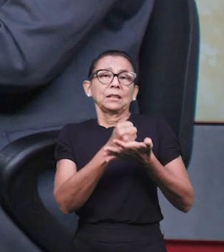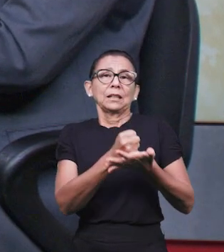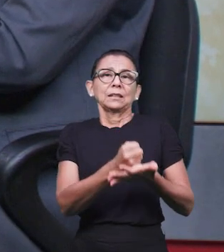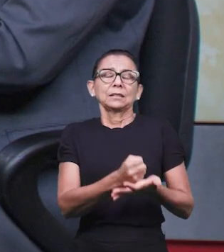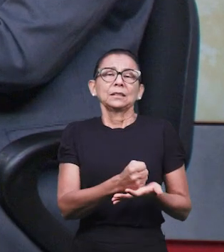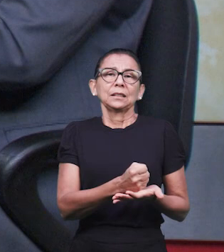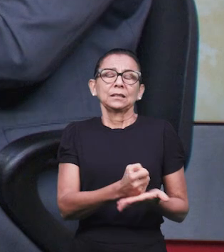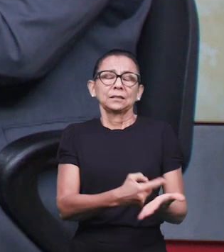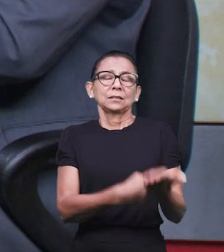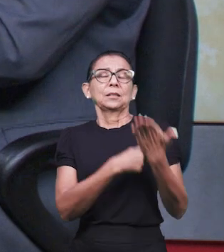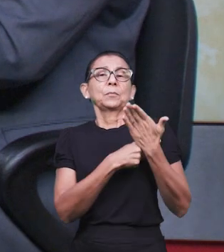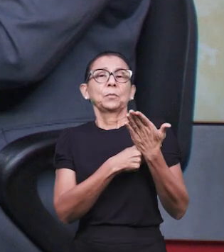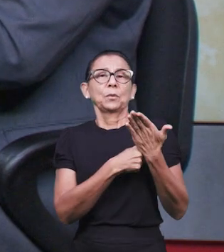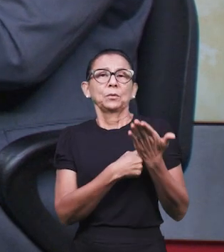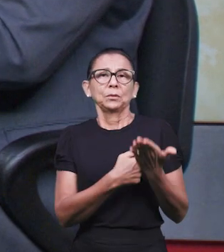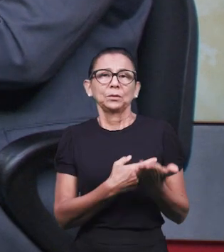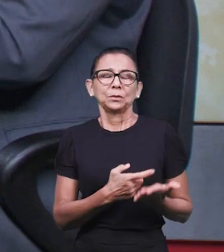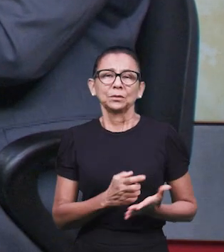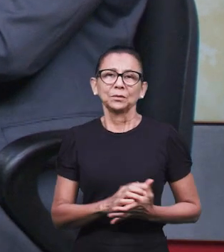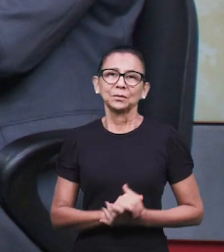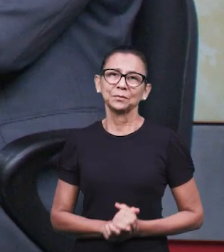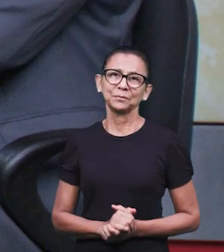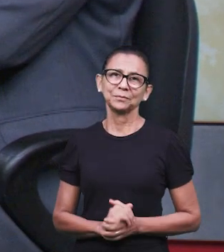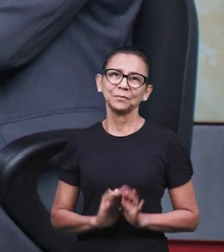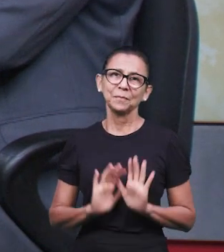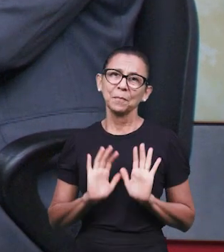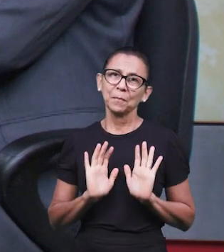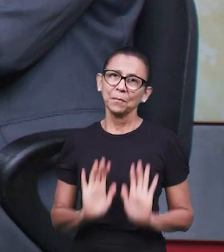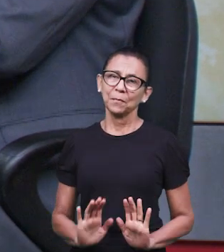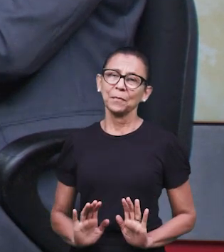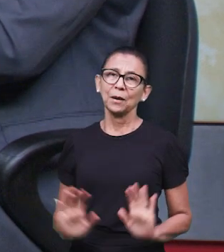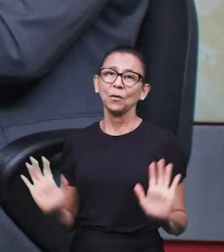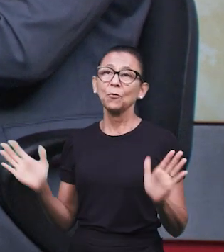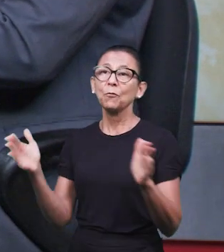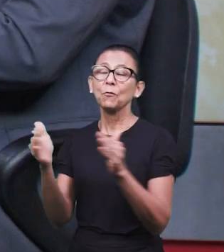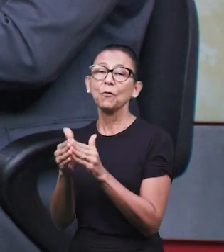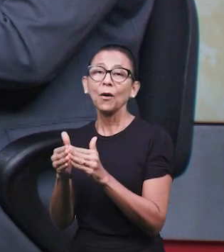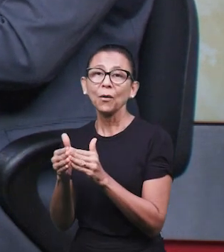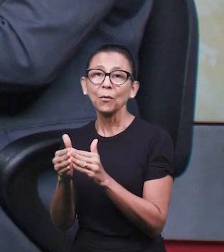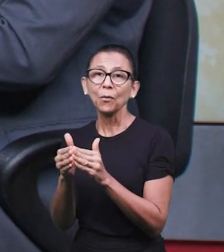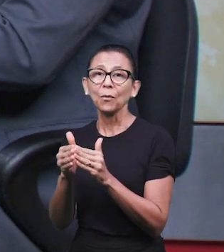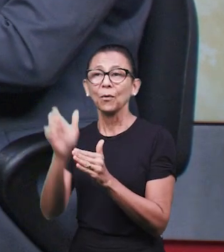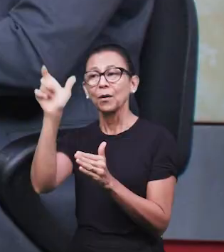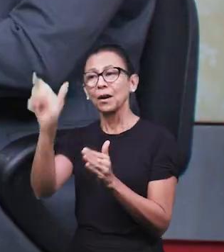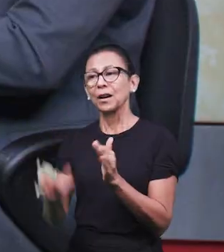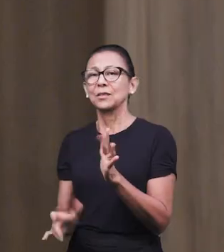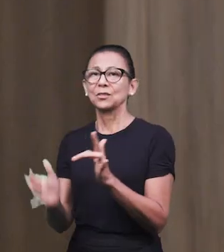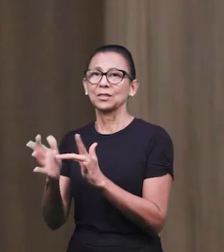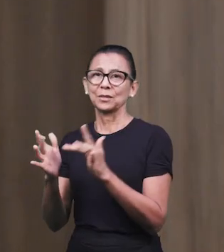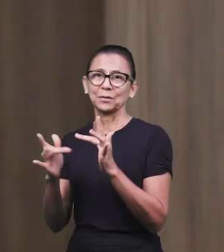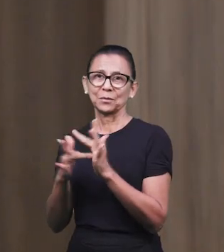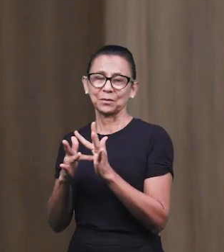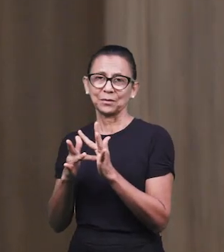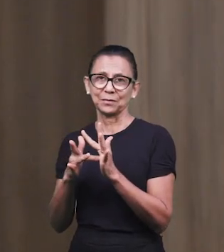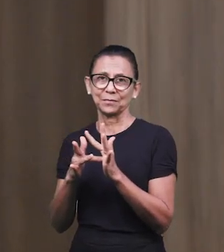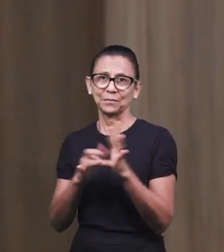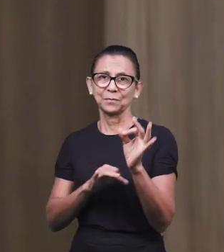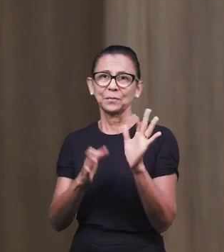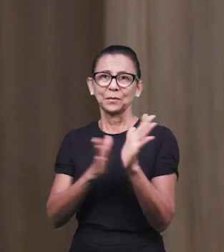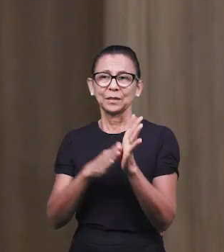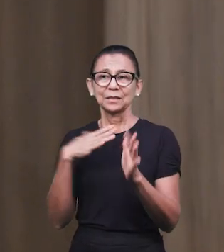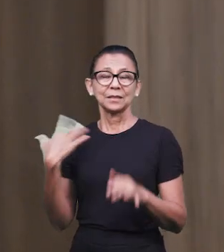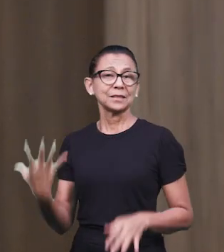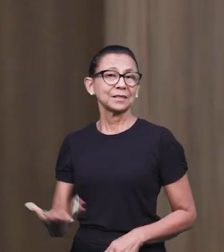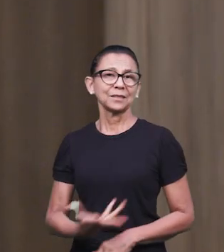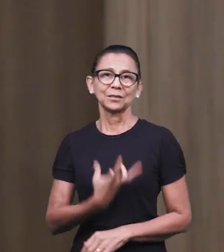do louvor, a pessoa do louvor, é o Senhor Jesus. Jesus é o centro do projeto da salvação. E